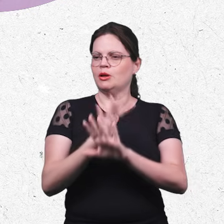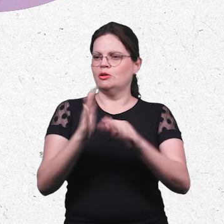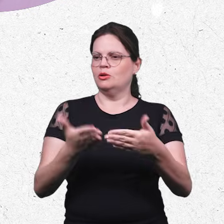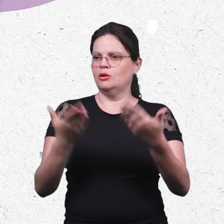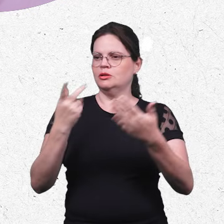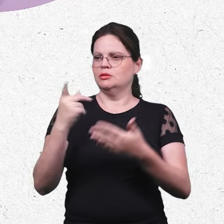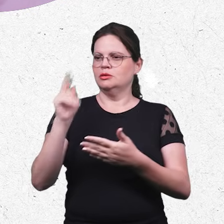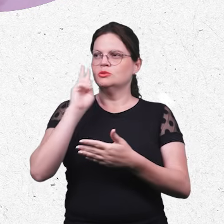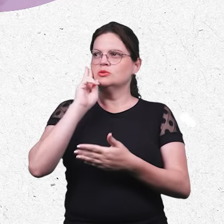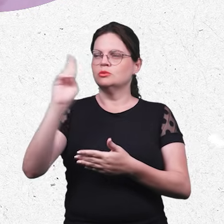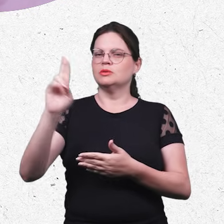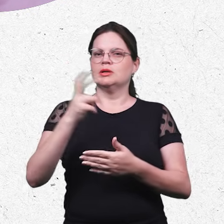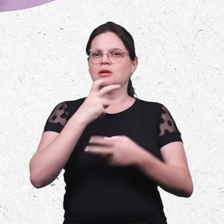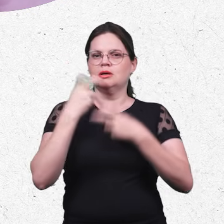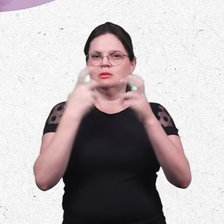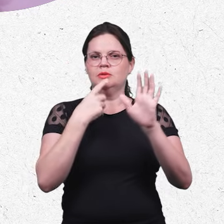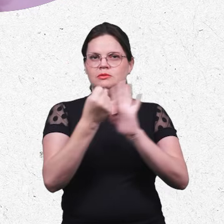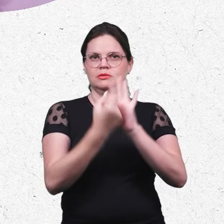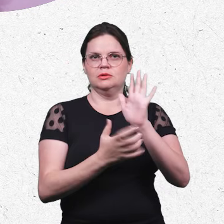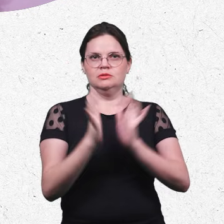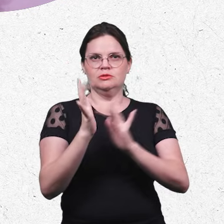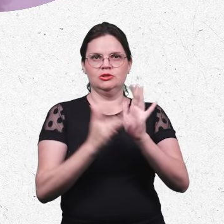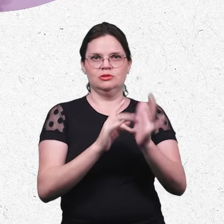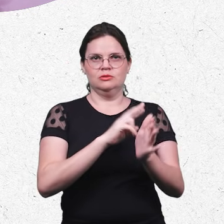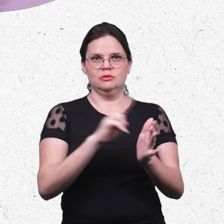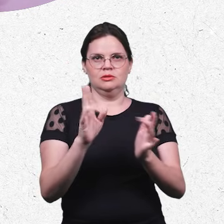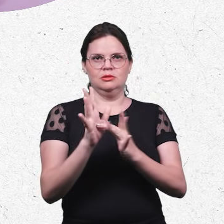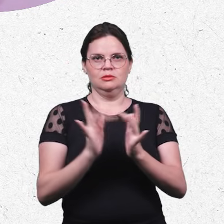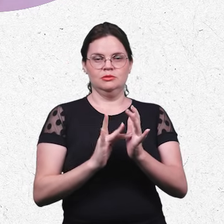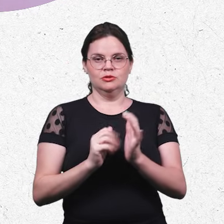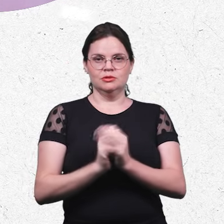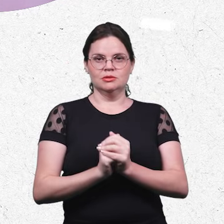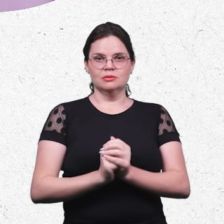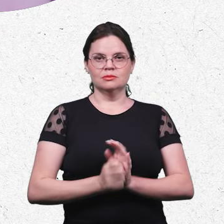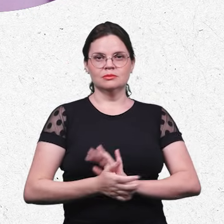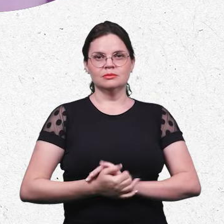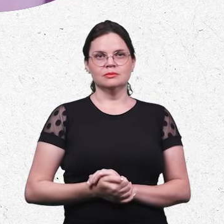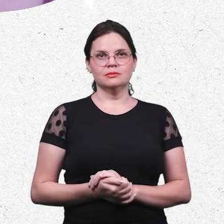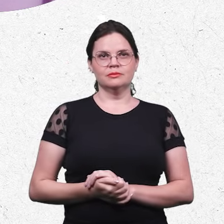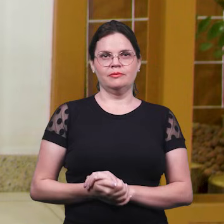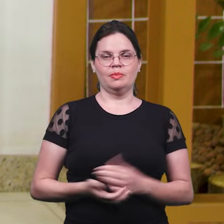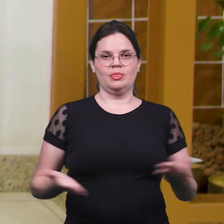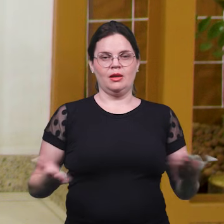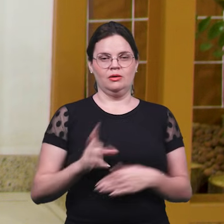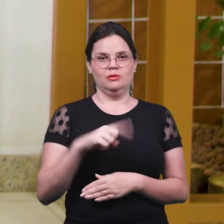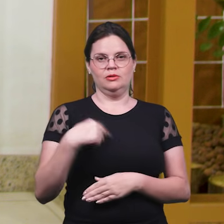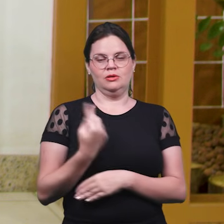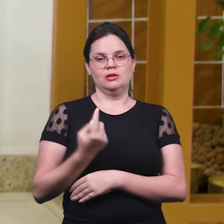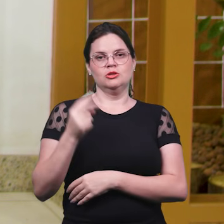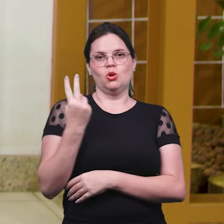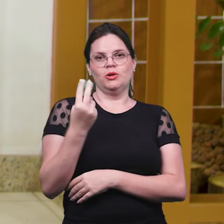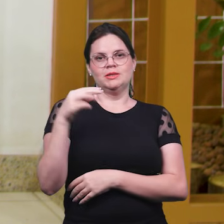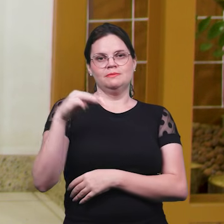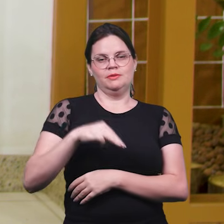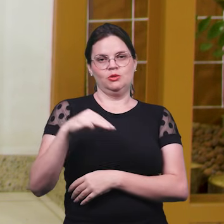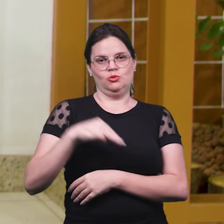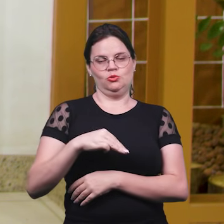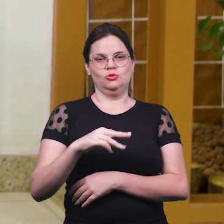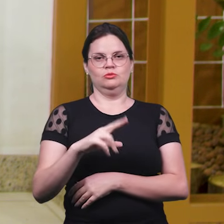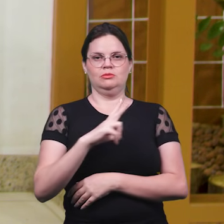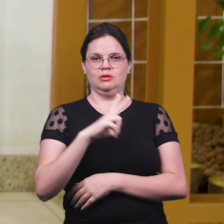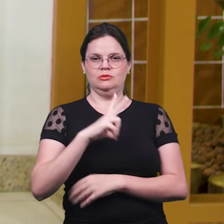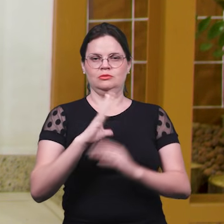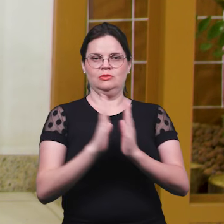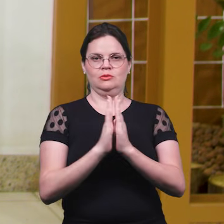Senhor. Nós oramos e clamamos pelo sangue, no nome do teu filho amado Jesus. Amém, Jesus. Nesta hora, nós vamos ter